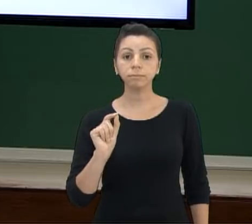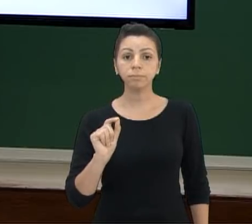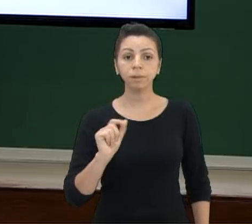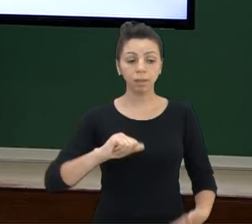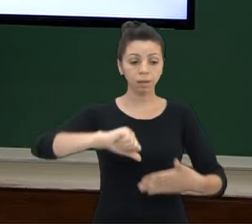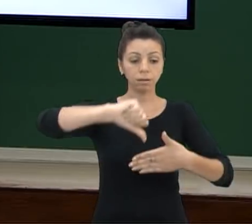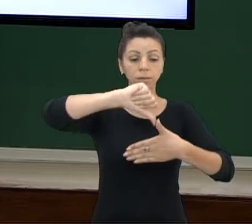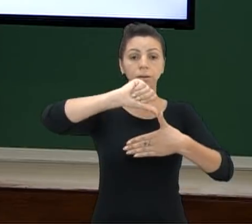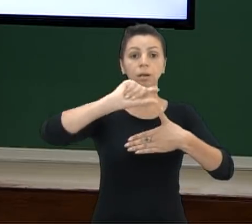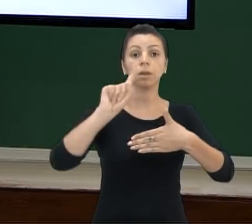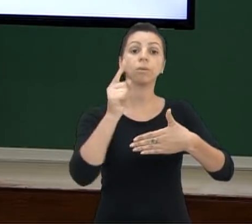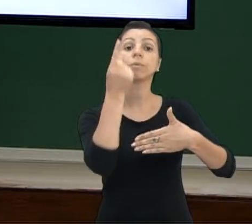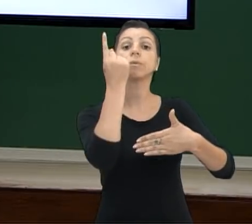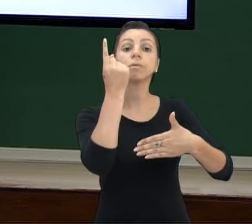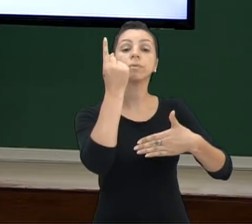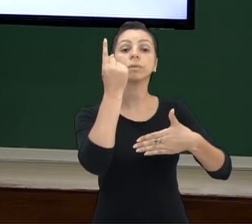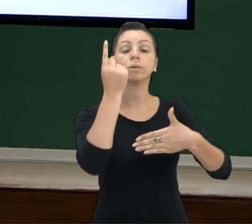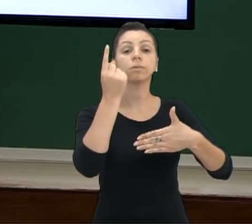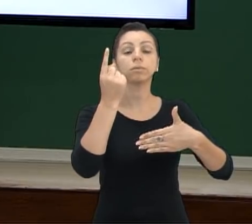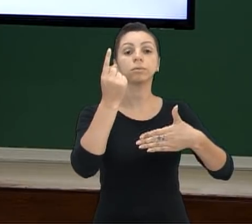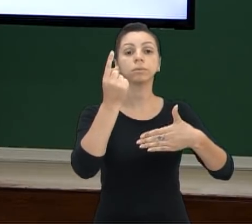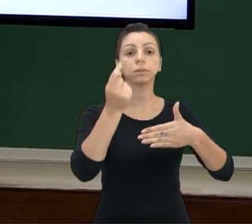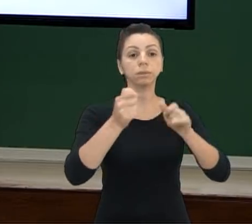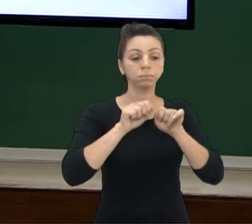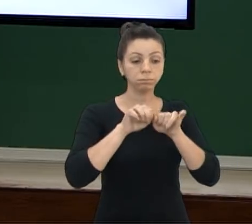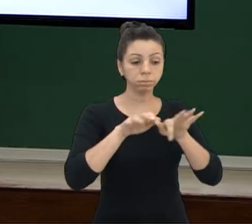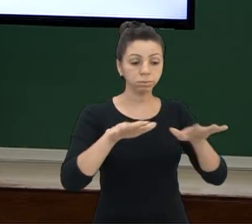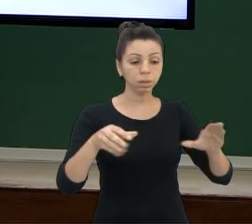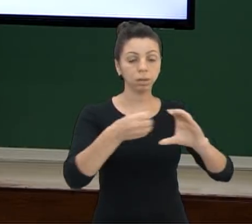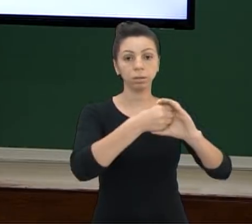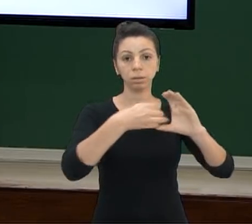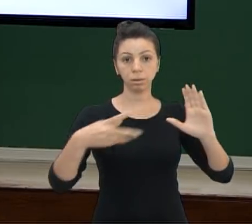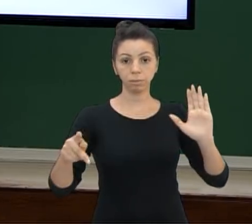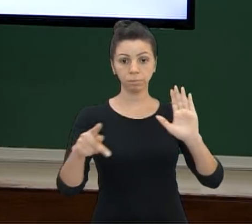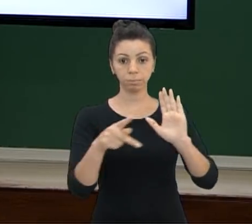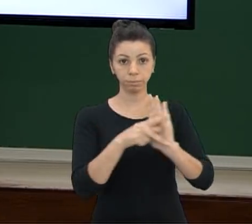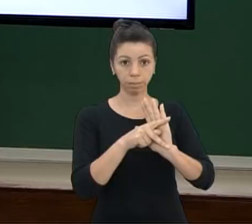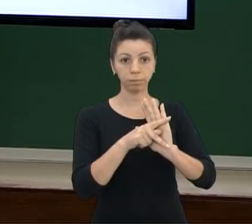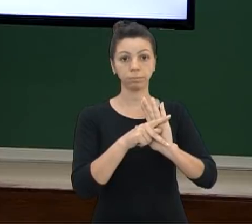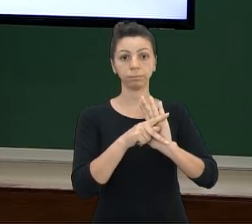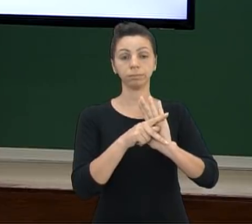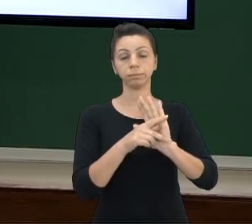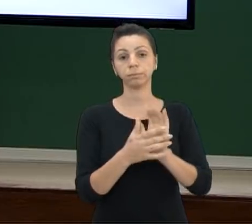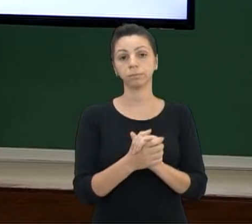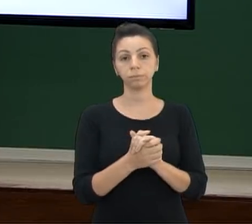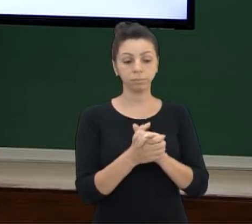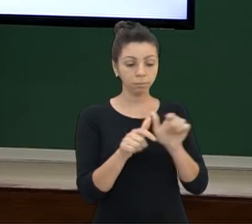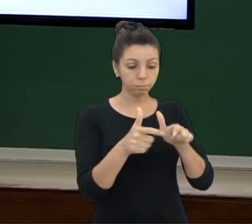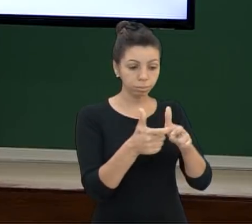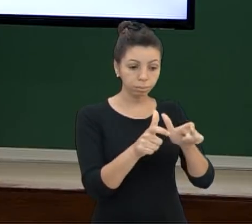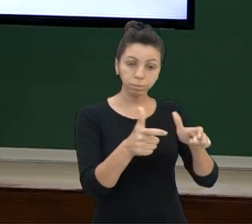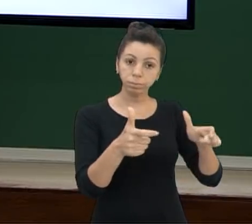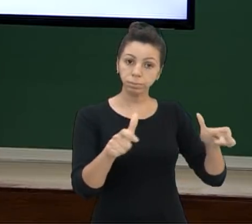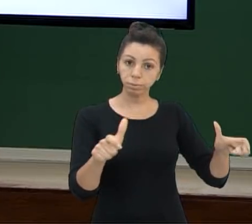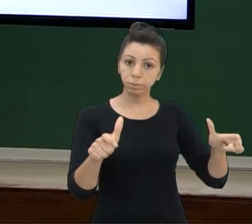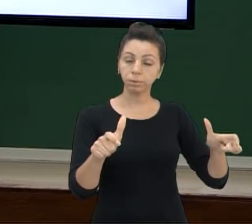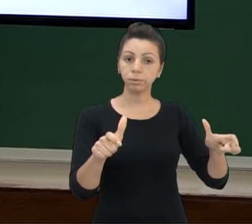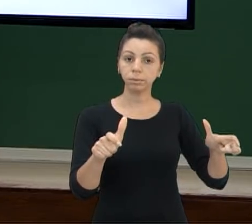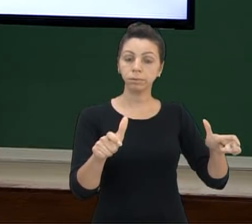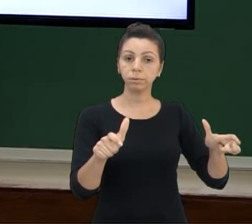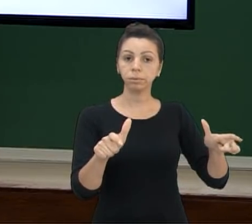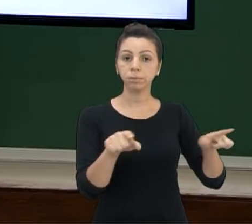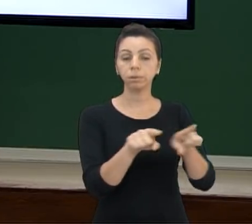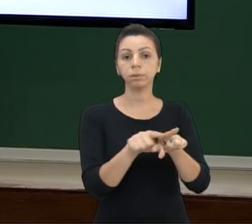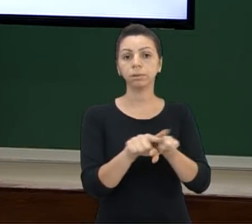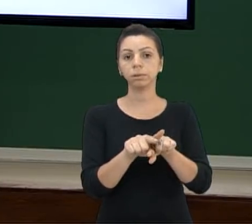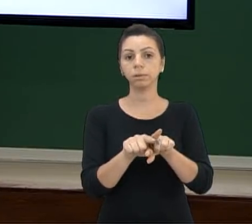regionalização. Isso em função das suas características próprias, de ser um país de dimensões continentais e de dispor